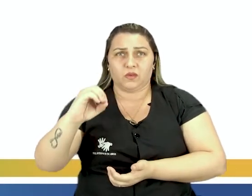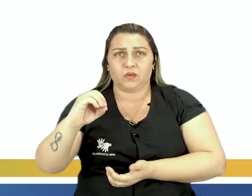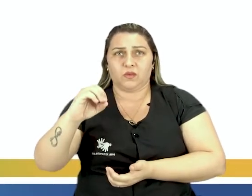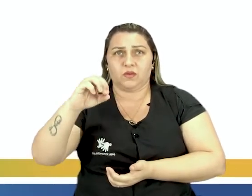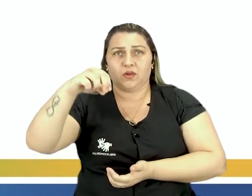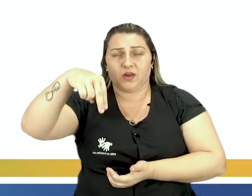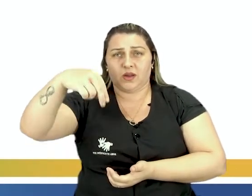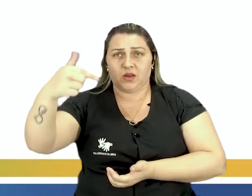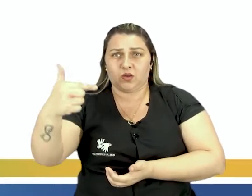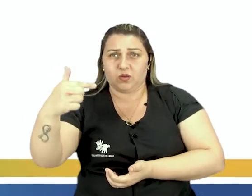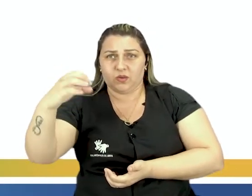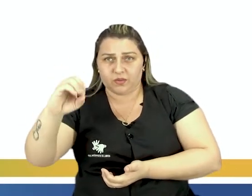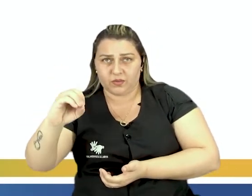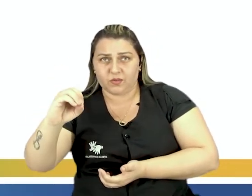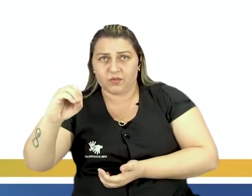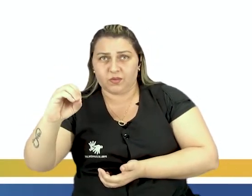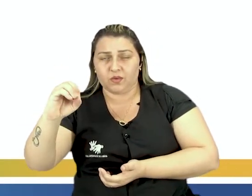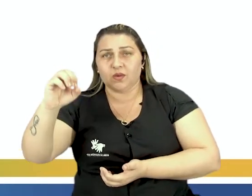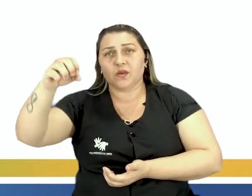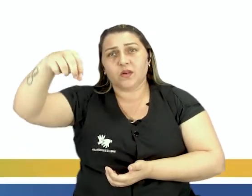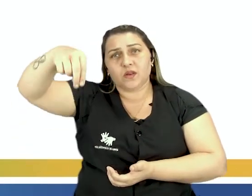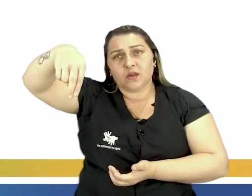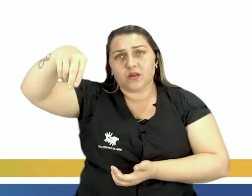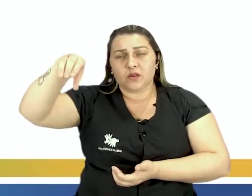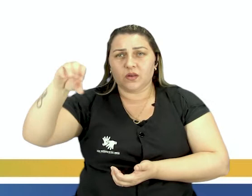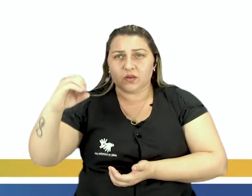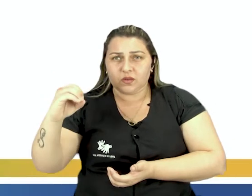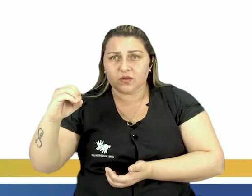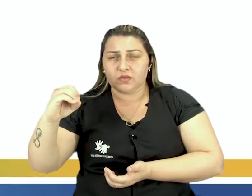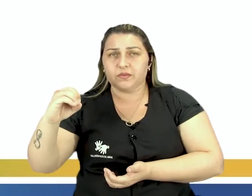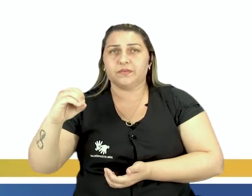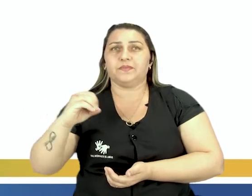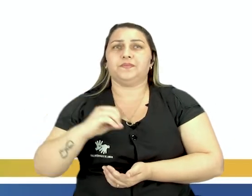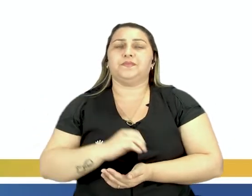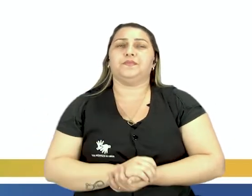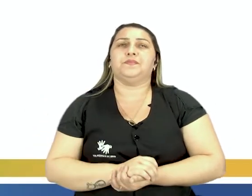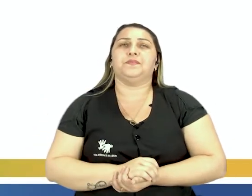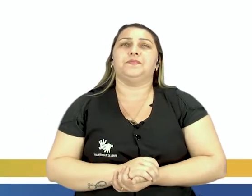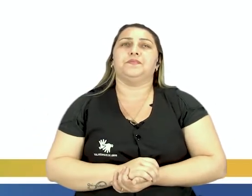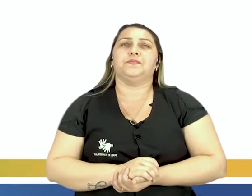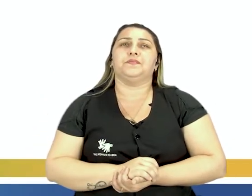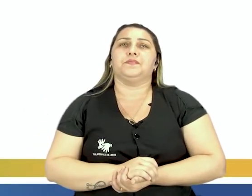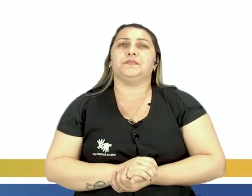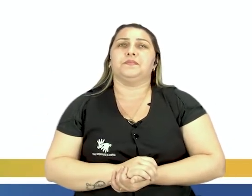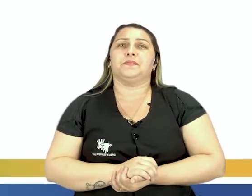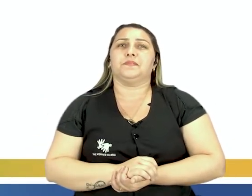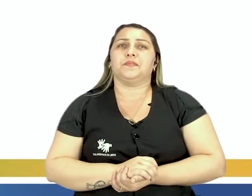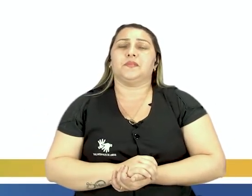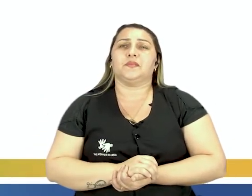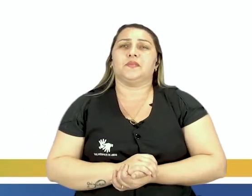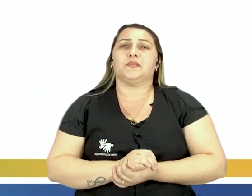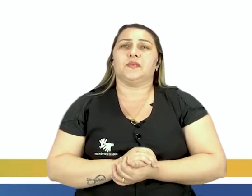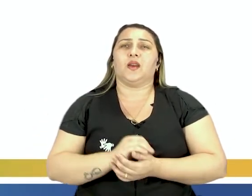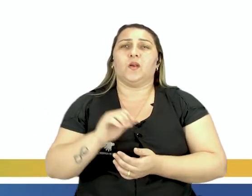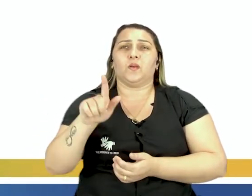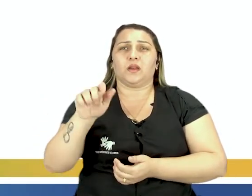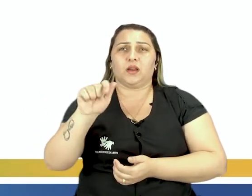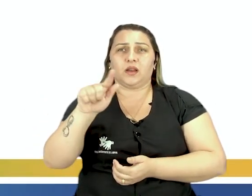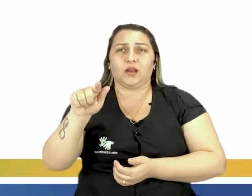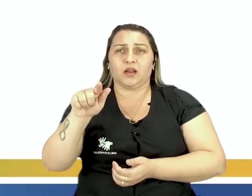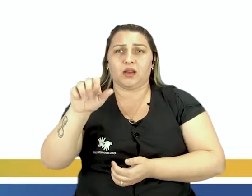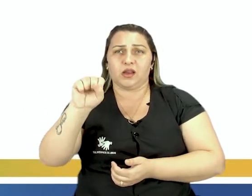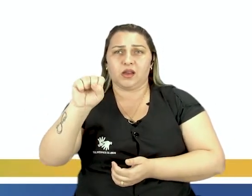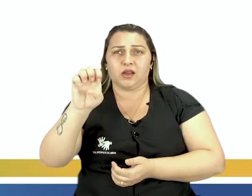carbono, óxido de dinitrogênio e óxido de nitrogênio. Eles são gases